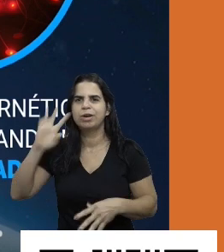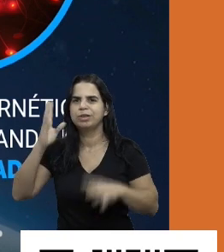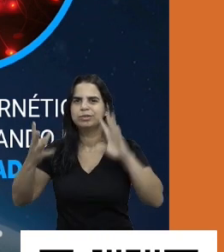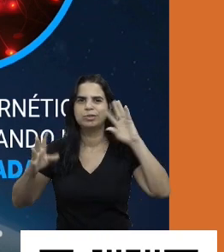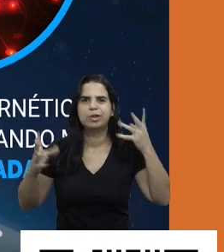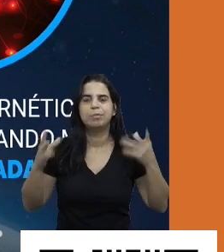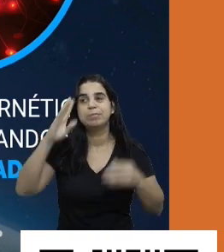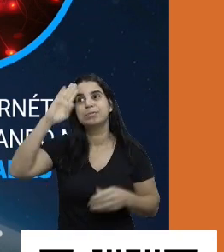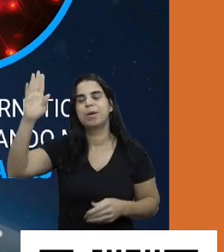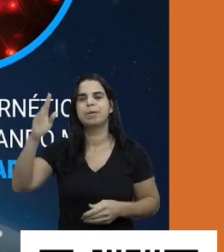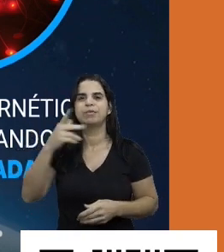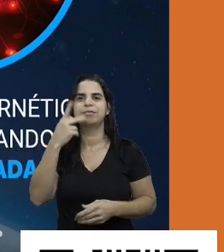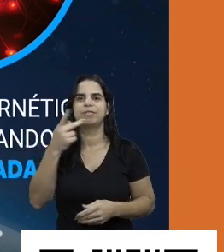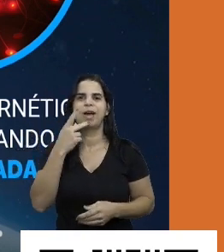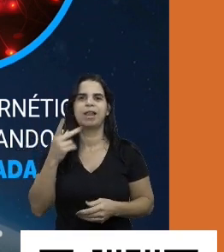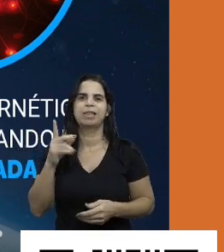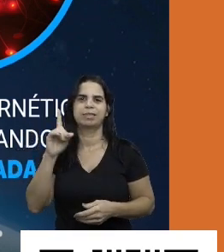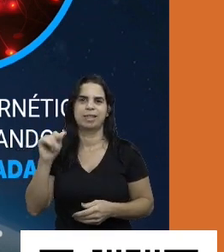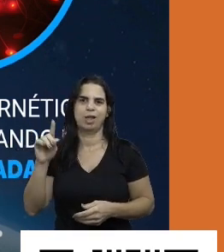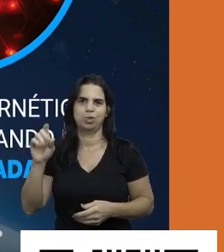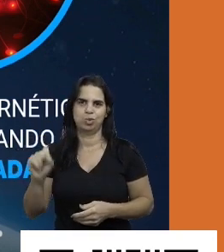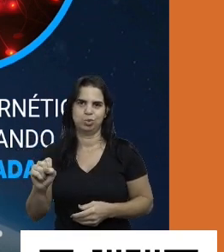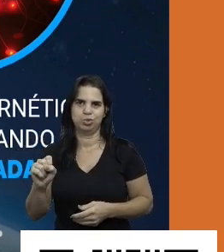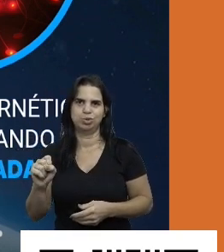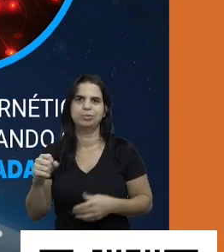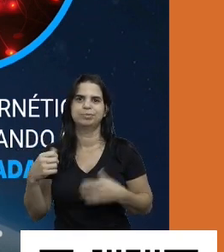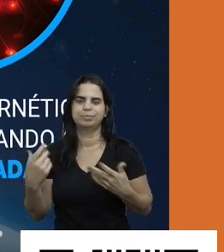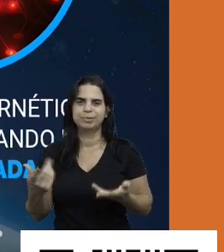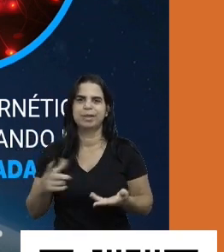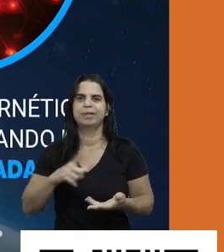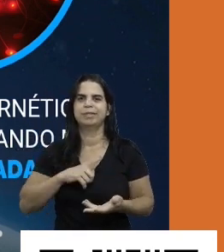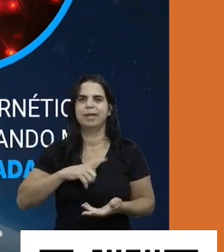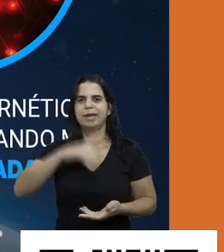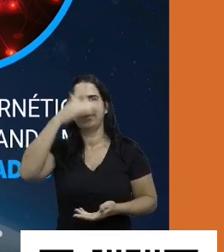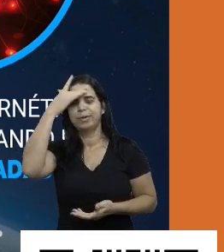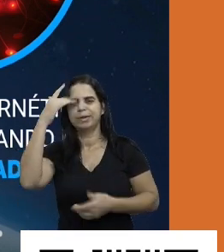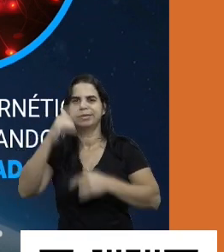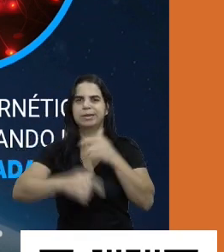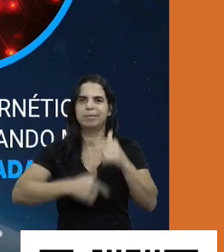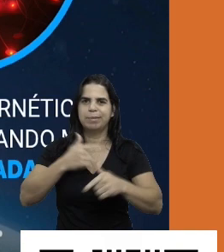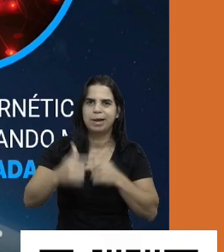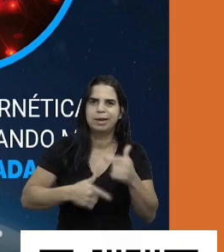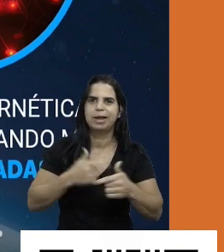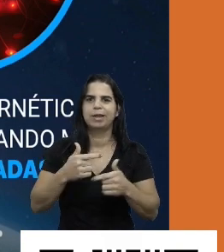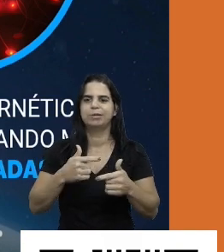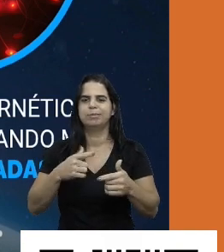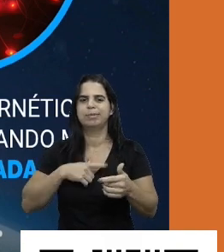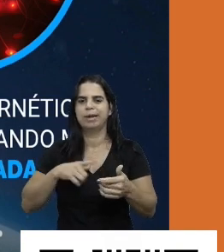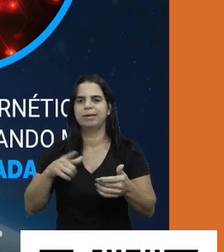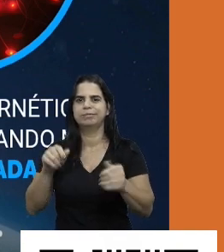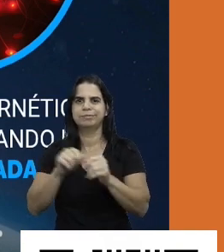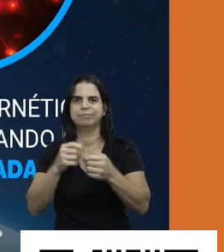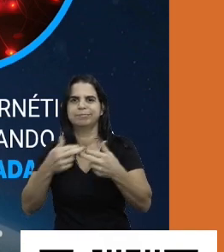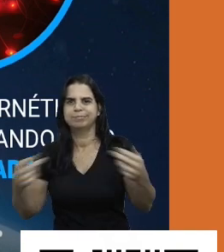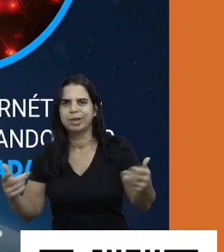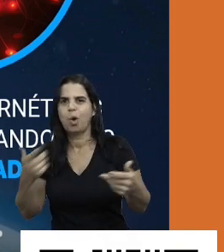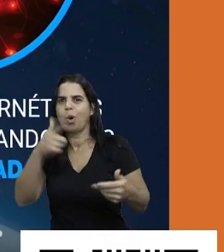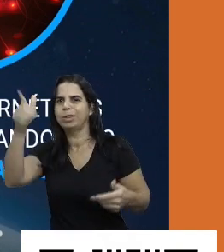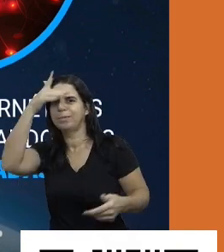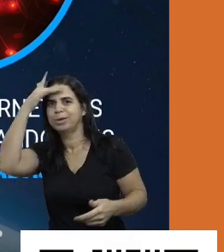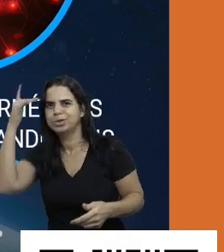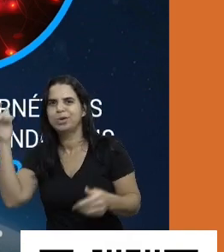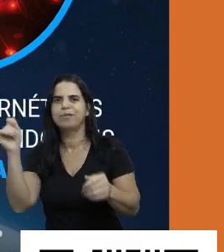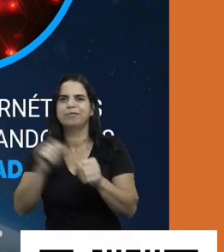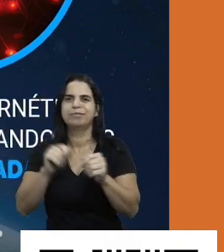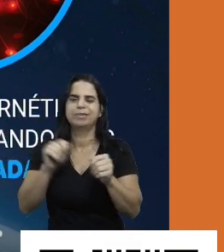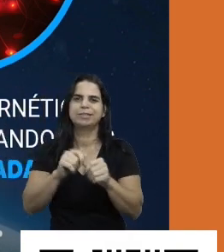dados aqui deve contra deve né Então tem alguém trabalhando para burlar e tem alguém trabalhando para bloquear todo dia sem descanso